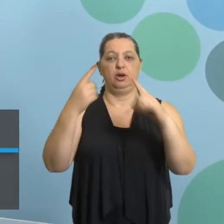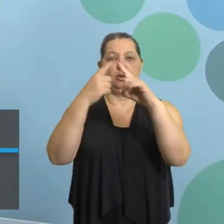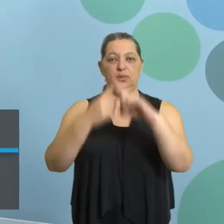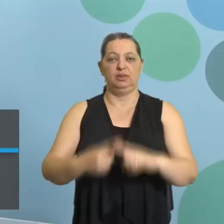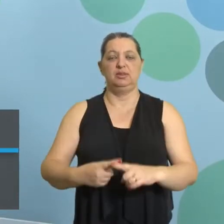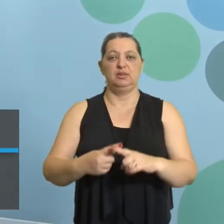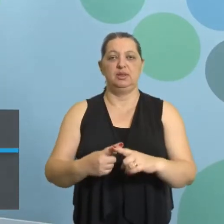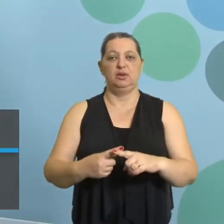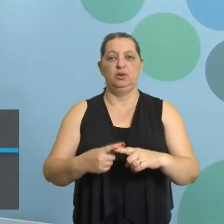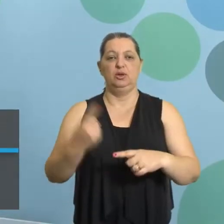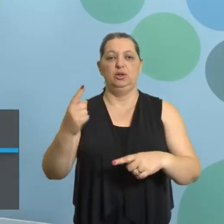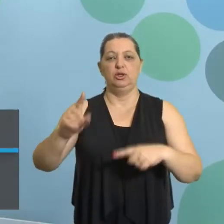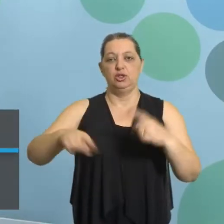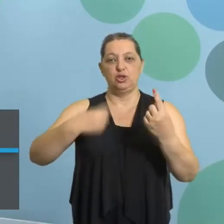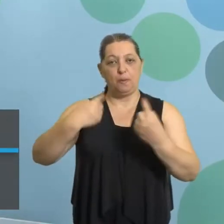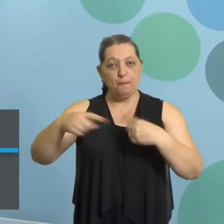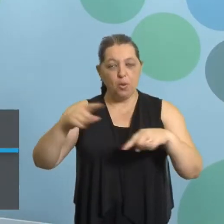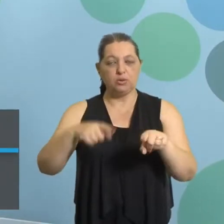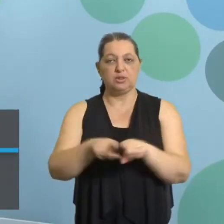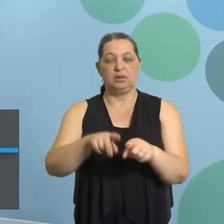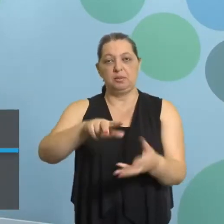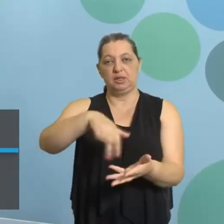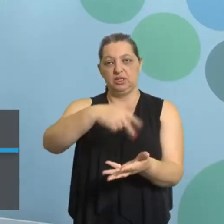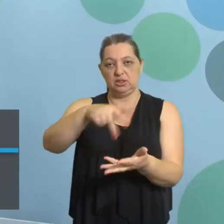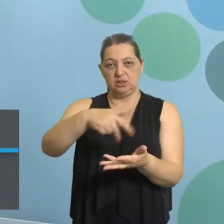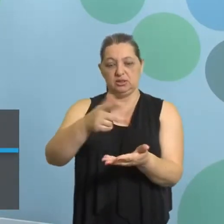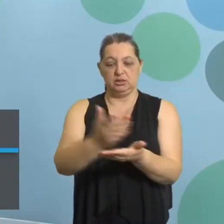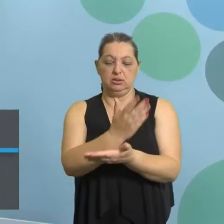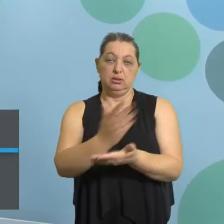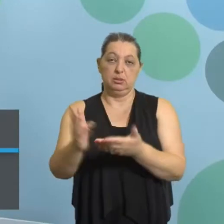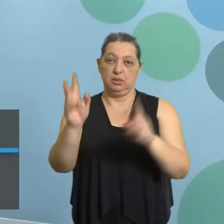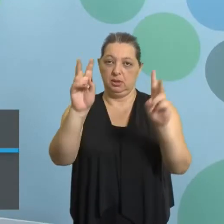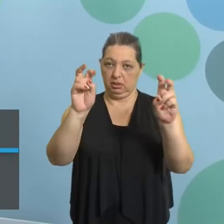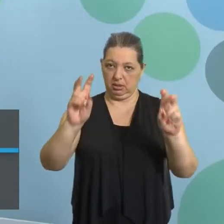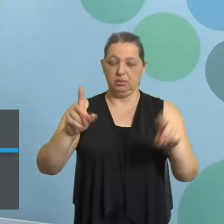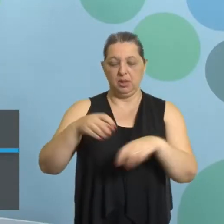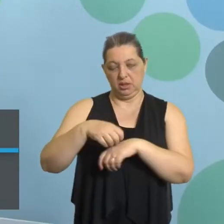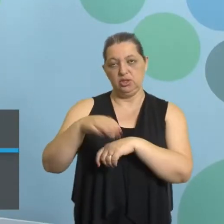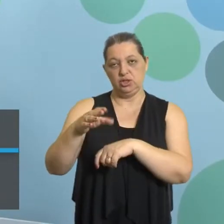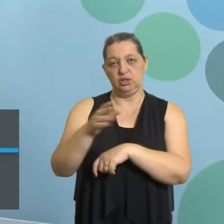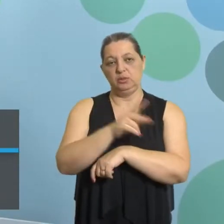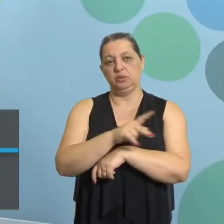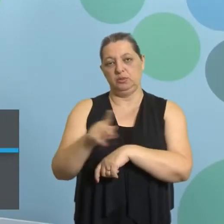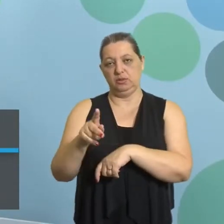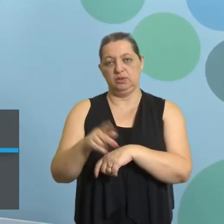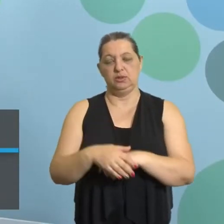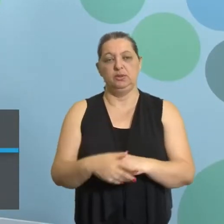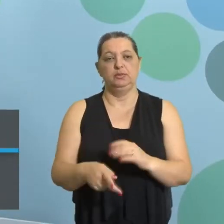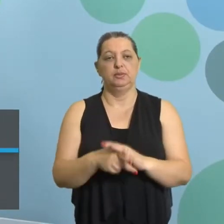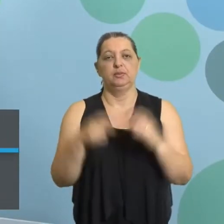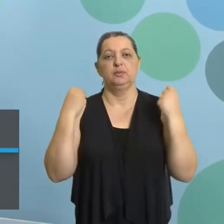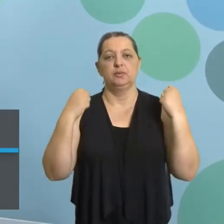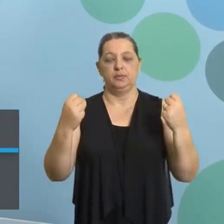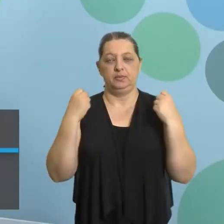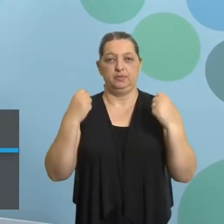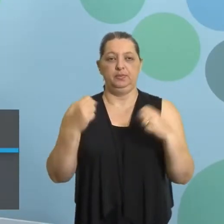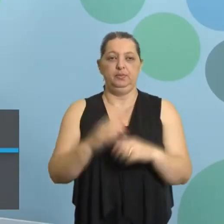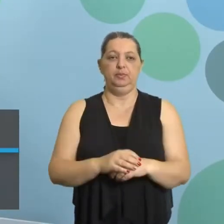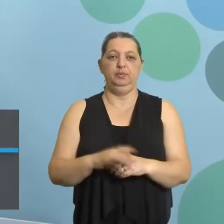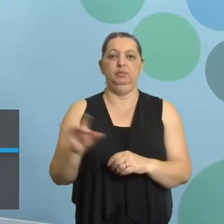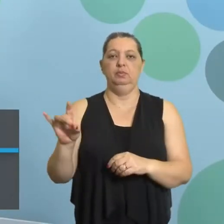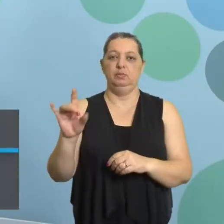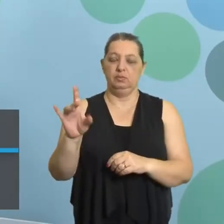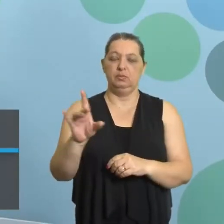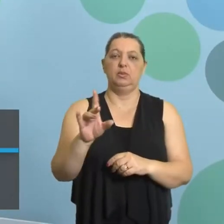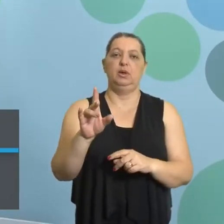dança sempre no final do ano então eram separados temas para os estudantes ficar dica aí para os professores de educação física né cada